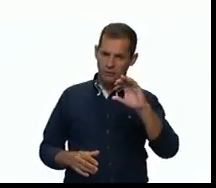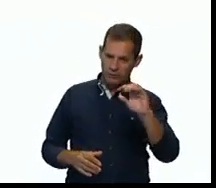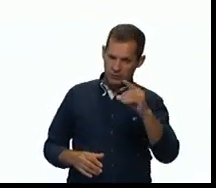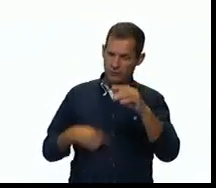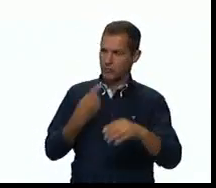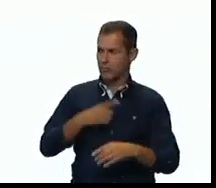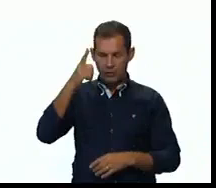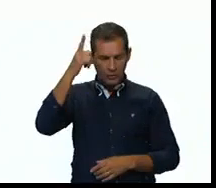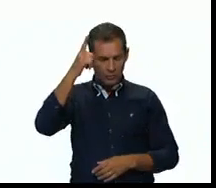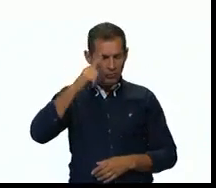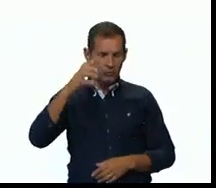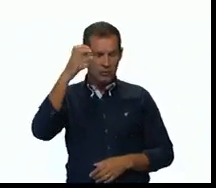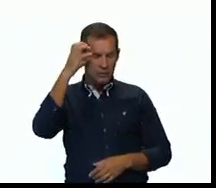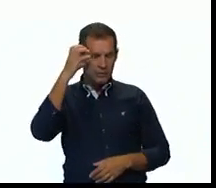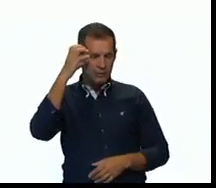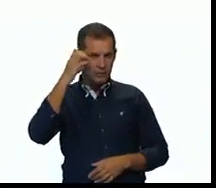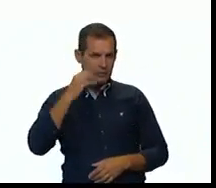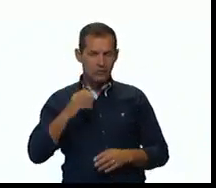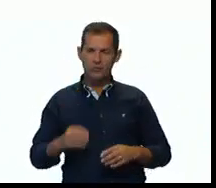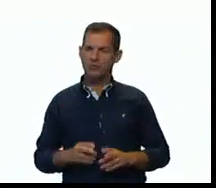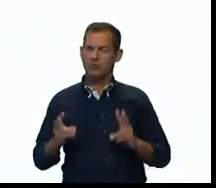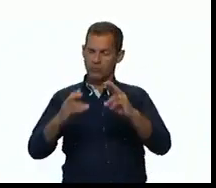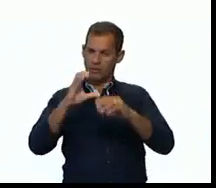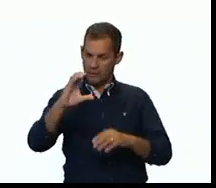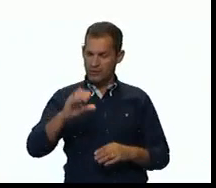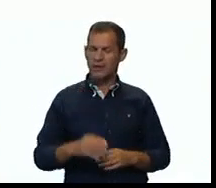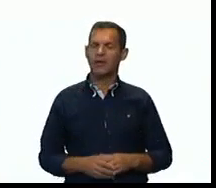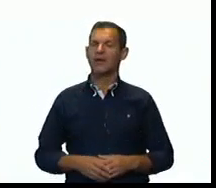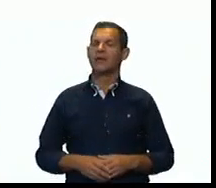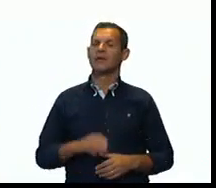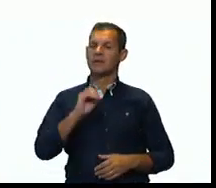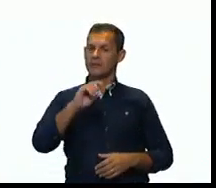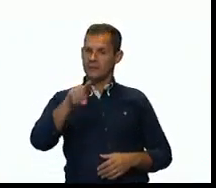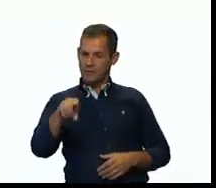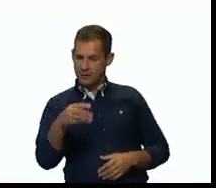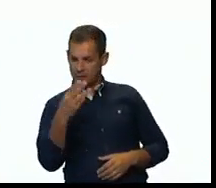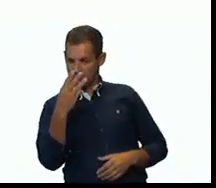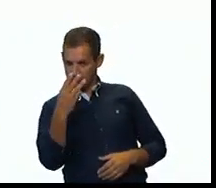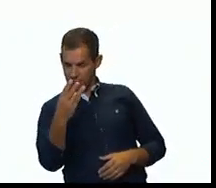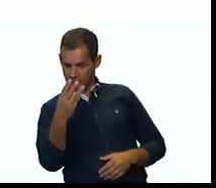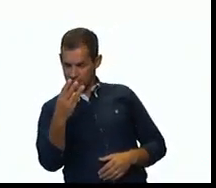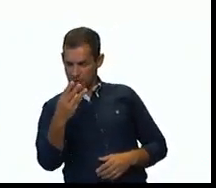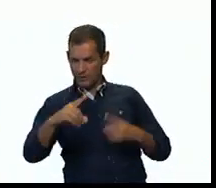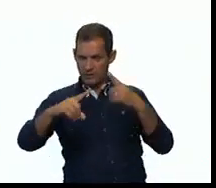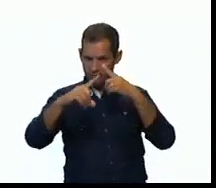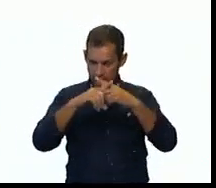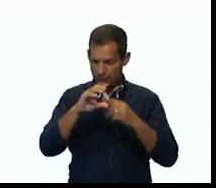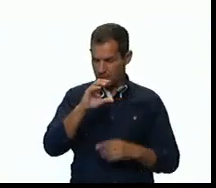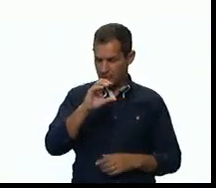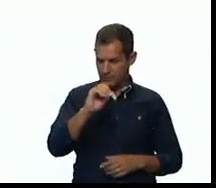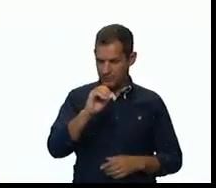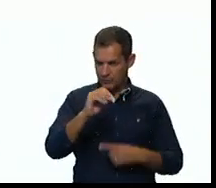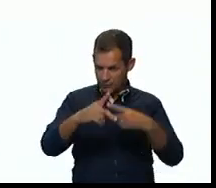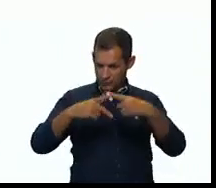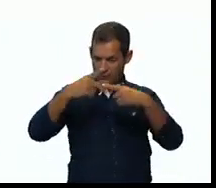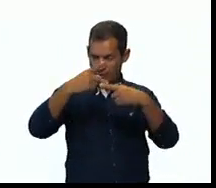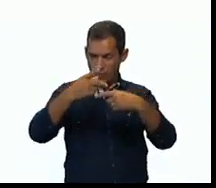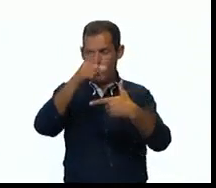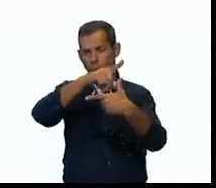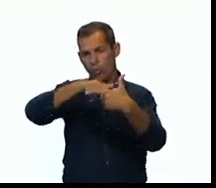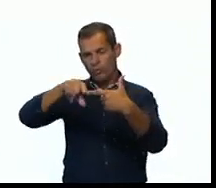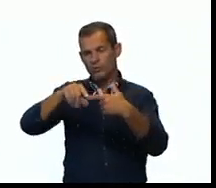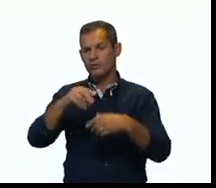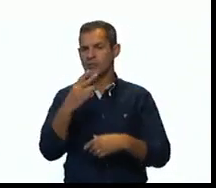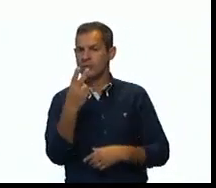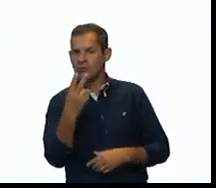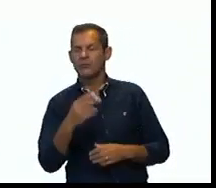vamos obter o valor do C. Então, L de zero vai ser 0,3 vezes 0 ao quadrado dividido